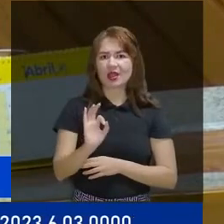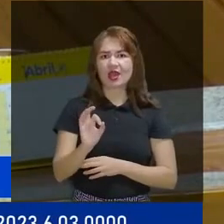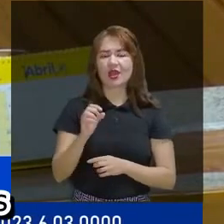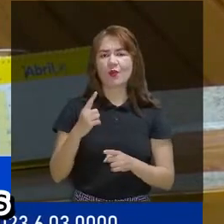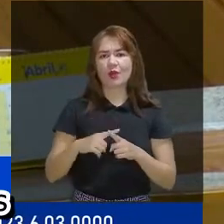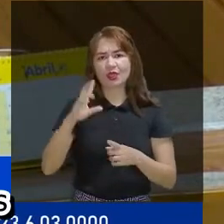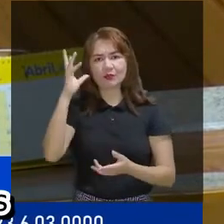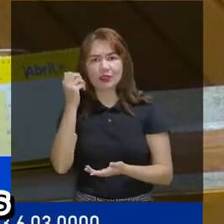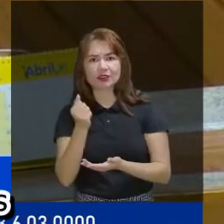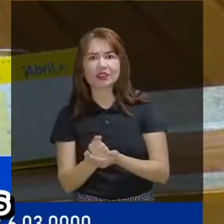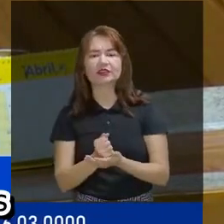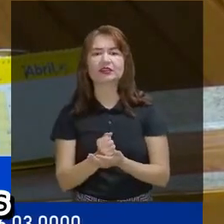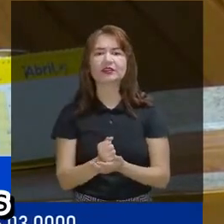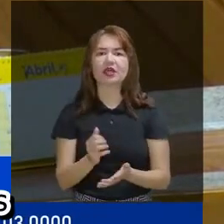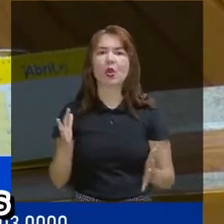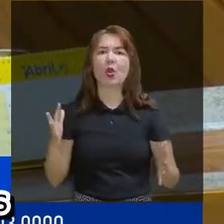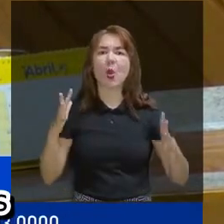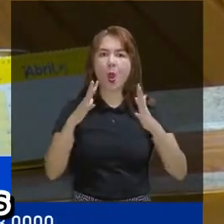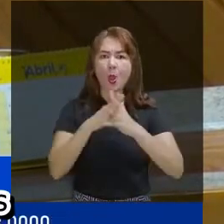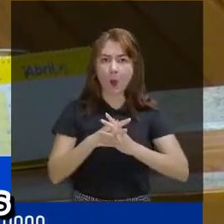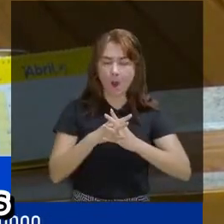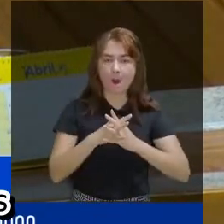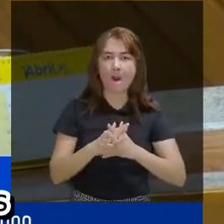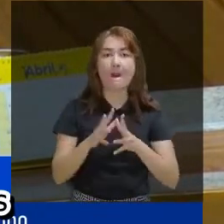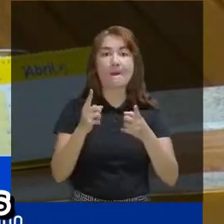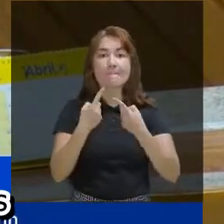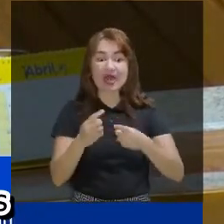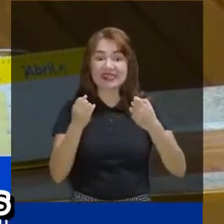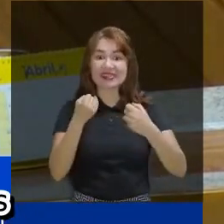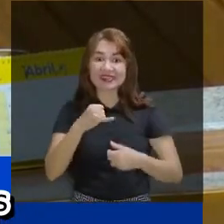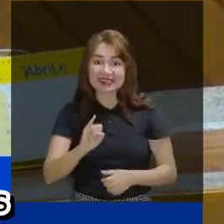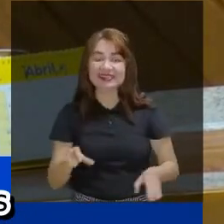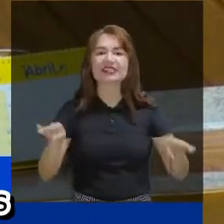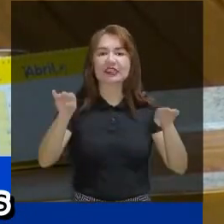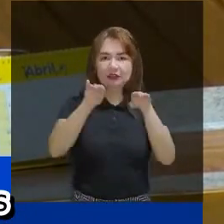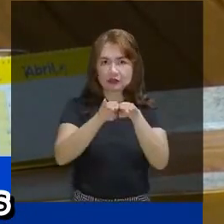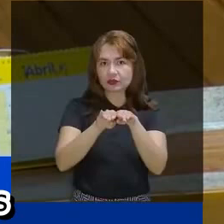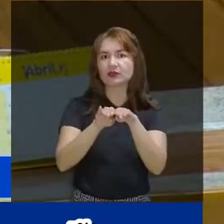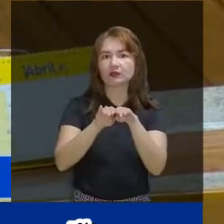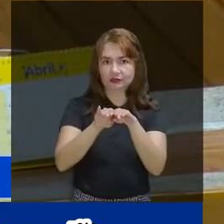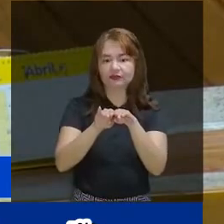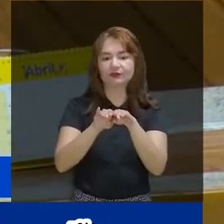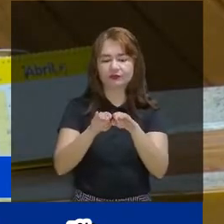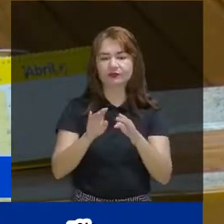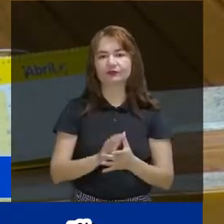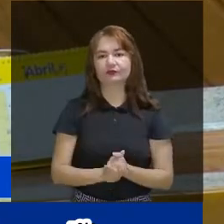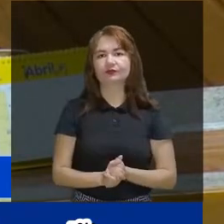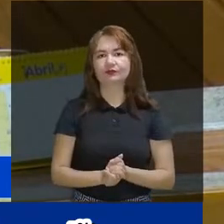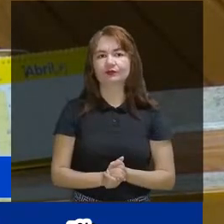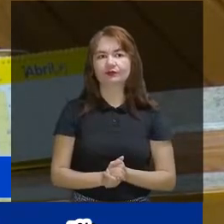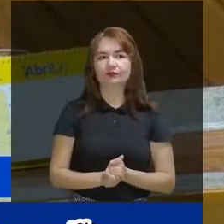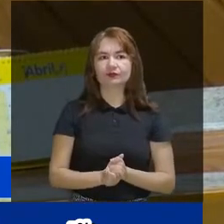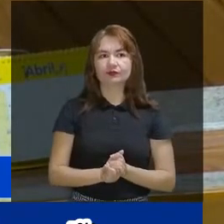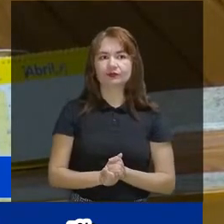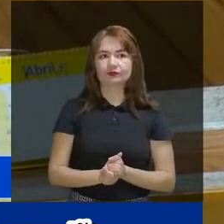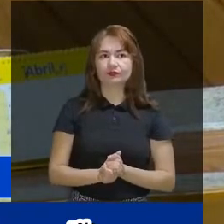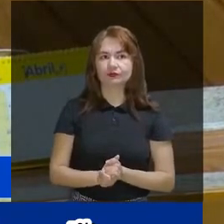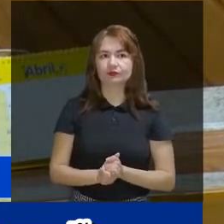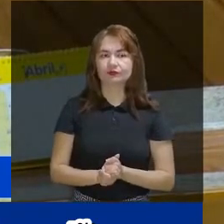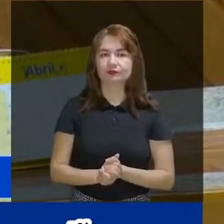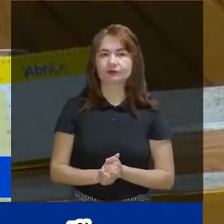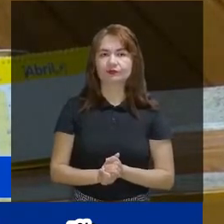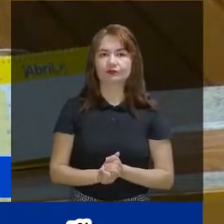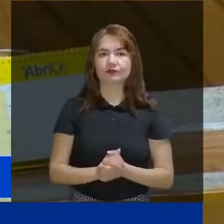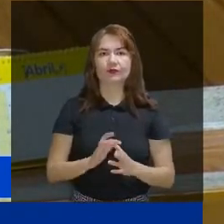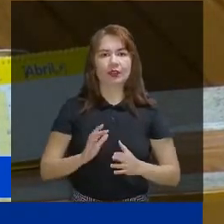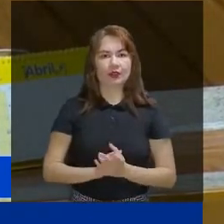conflitante. Mas, se não forem reunidos, mas as decisões elas são coerentes uma com a outra, não há razão, de fato, para que se invoque a